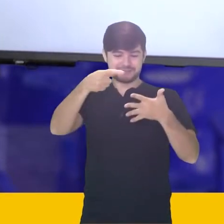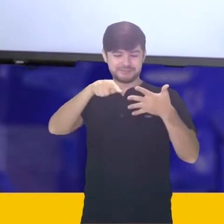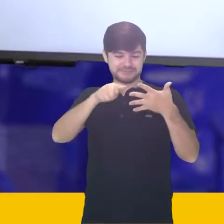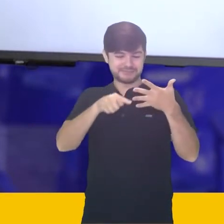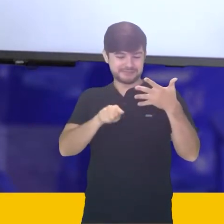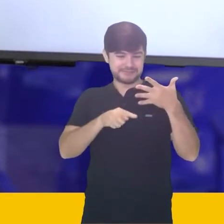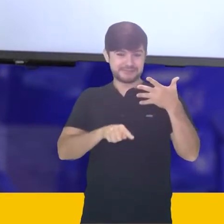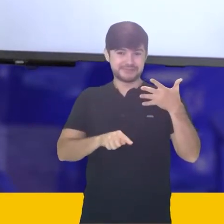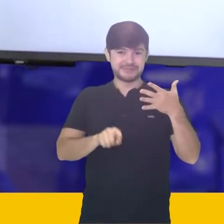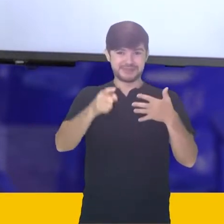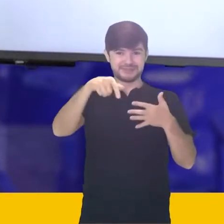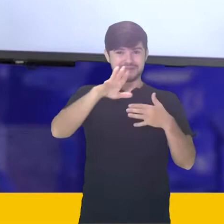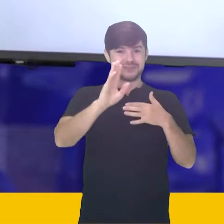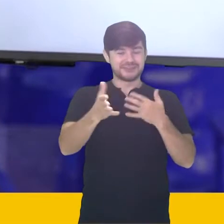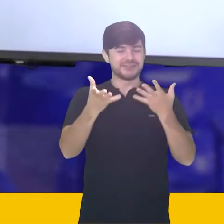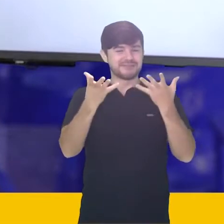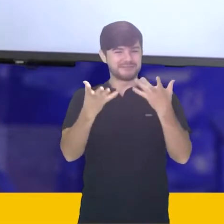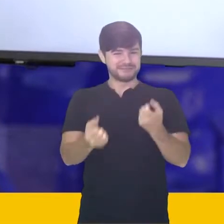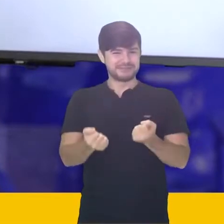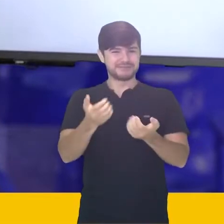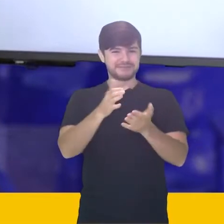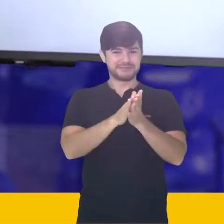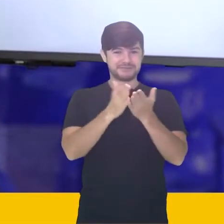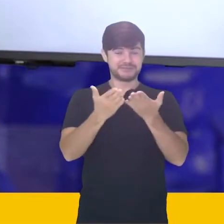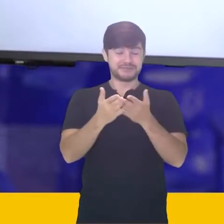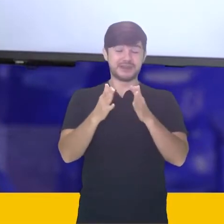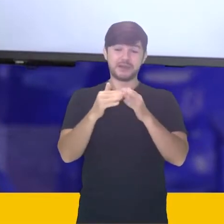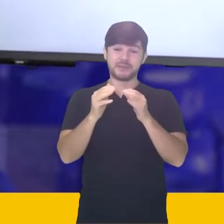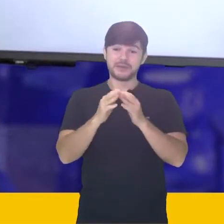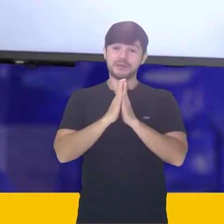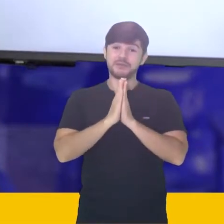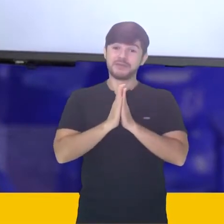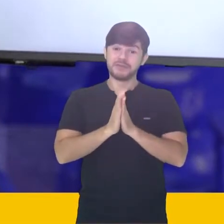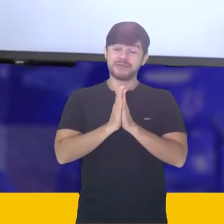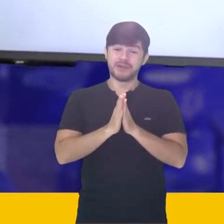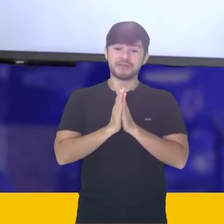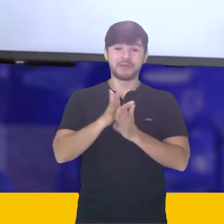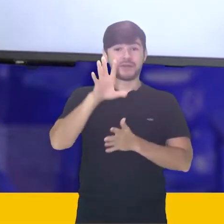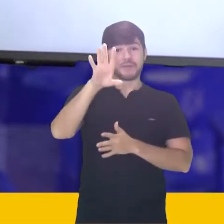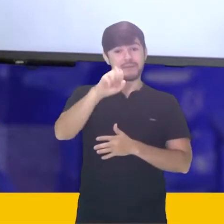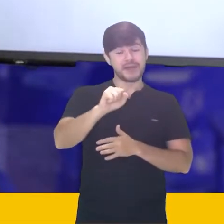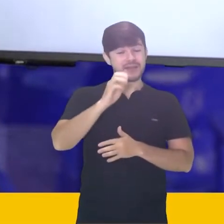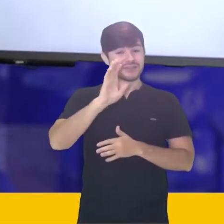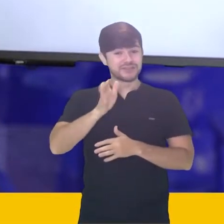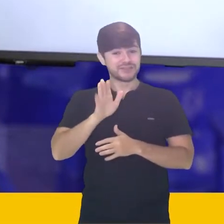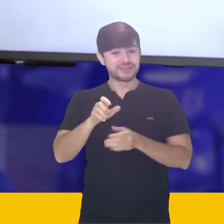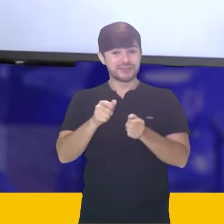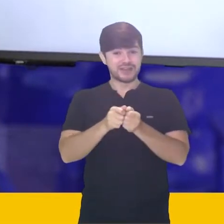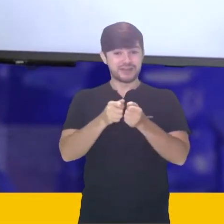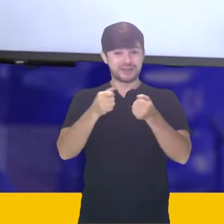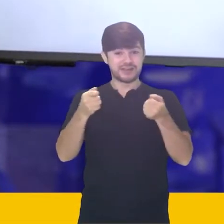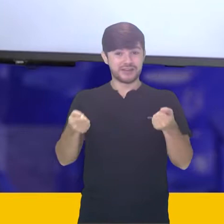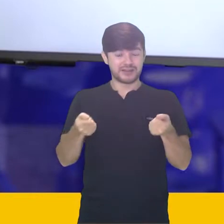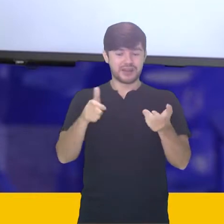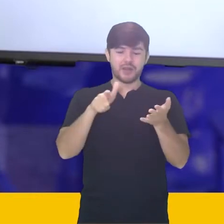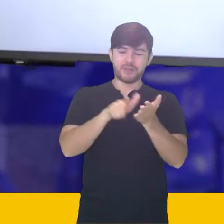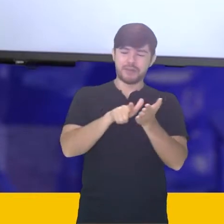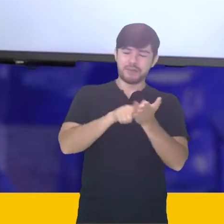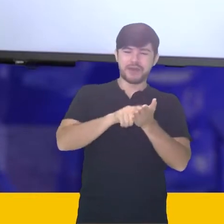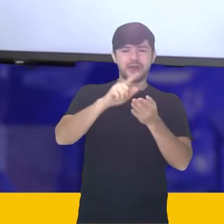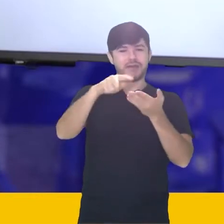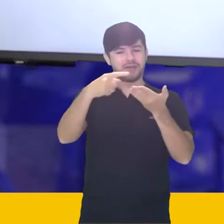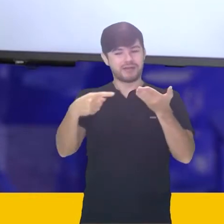apresentação do material que vocês têm aí com vocês, eu queria pedir para que vocês pegassem já, né, a folha, o caderno